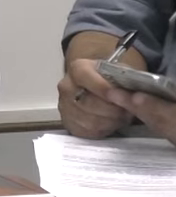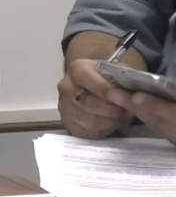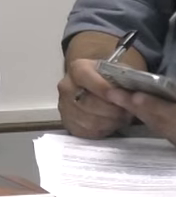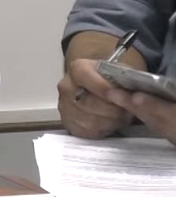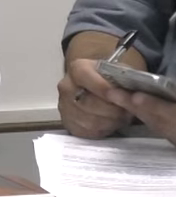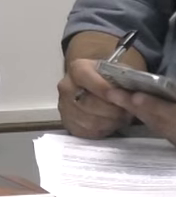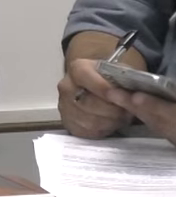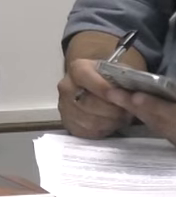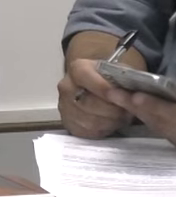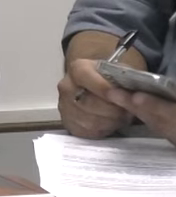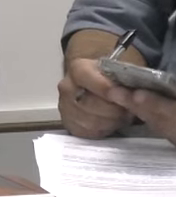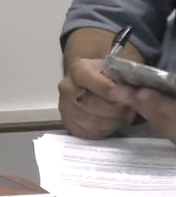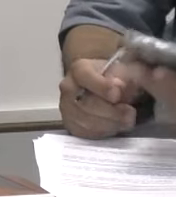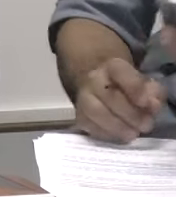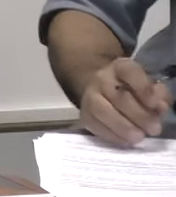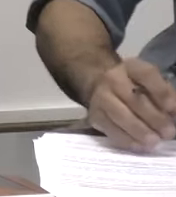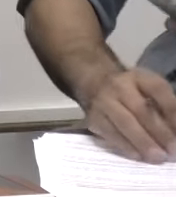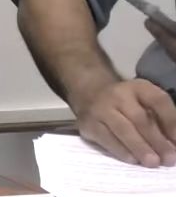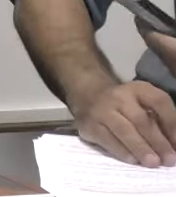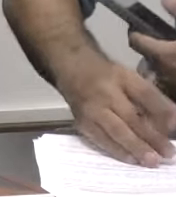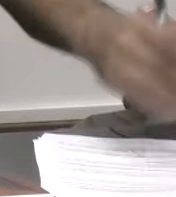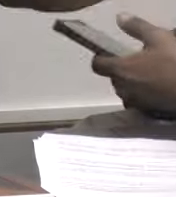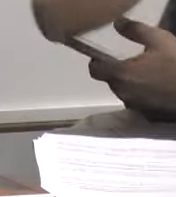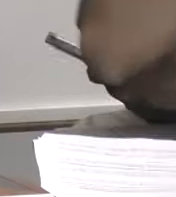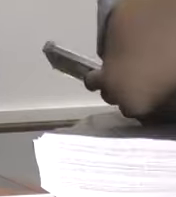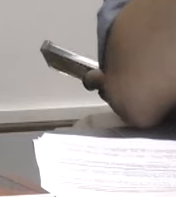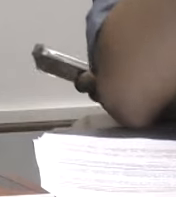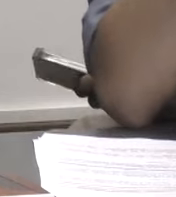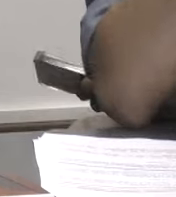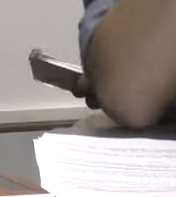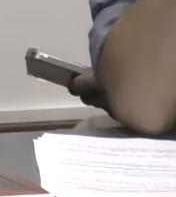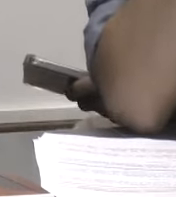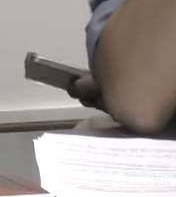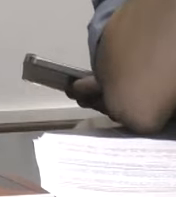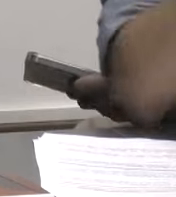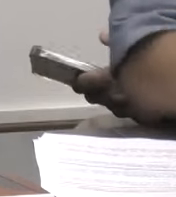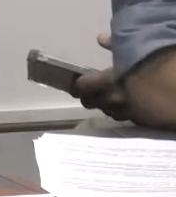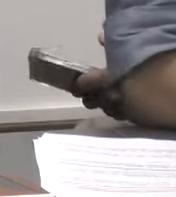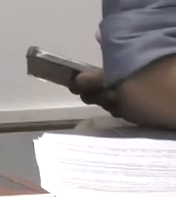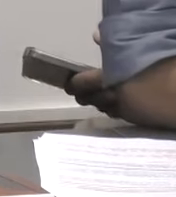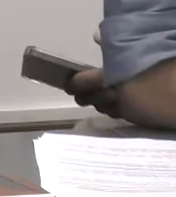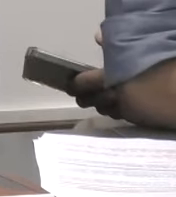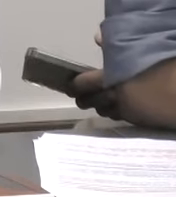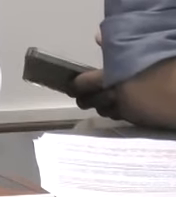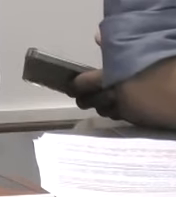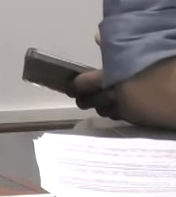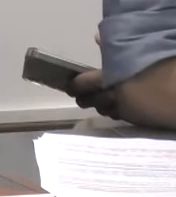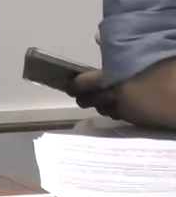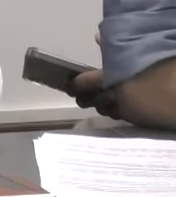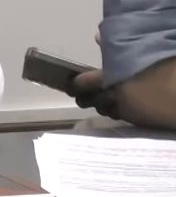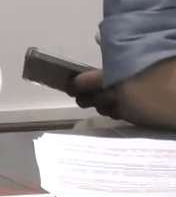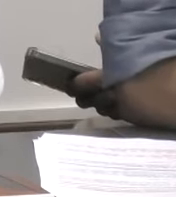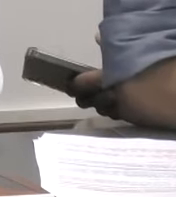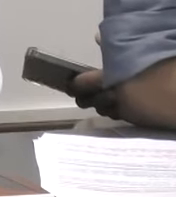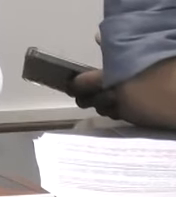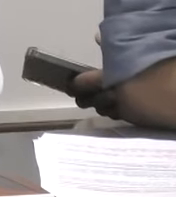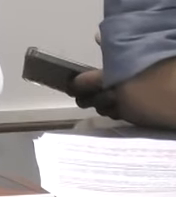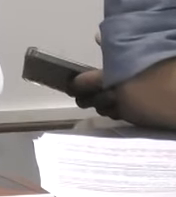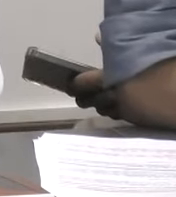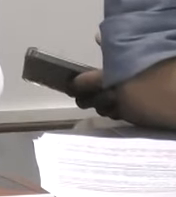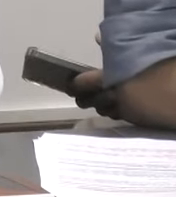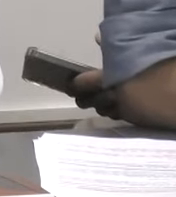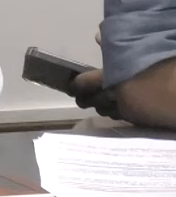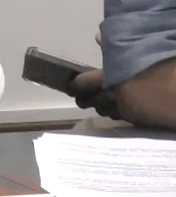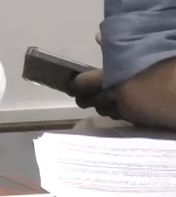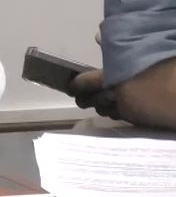de controle do sangue, para fazer o exame do HIV antes do sangue ser transfundido. A maioria aqui nem era nascida